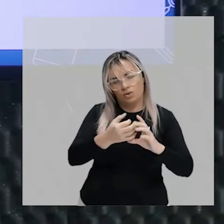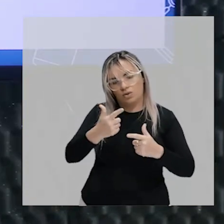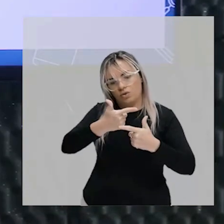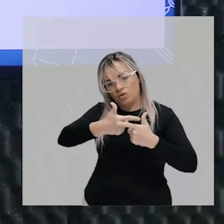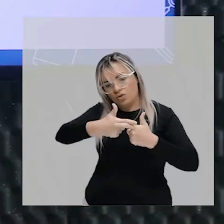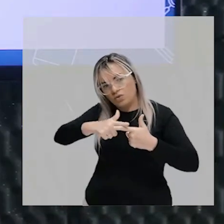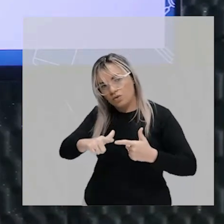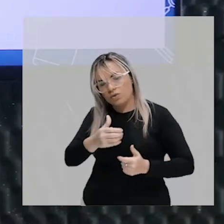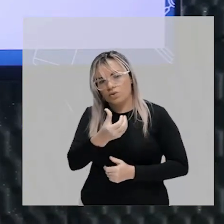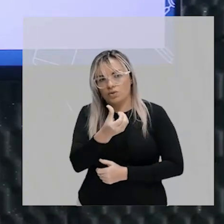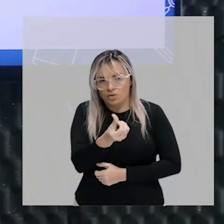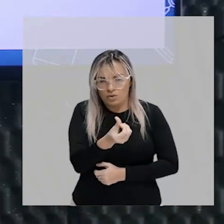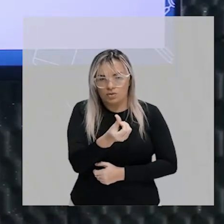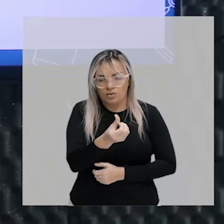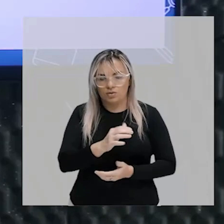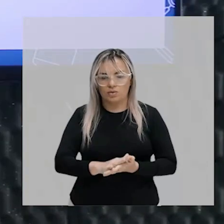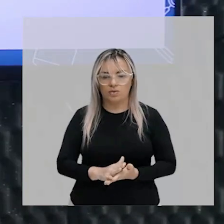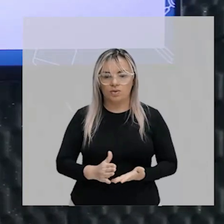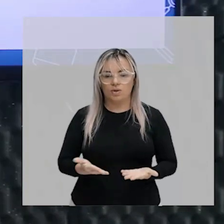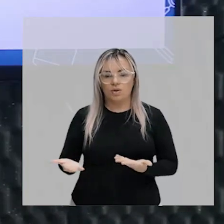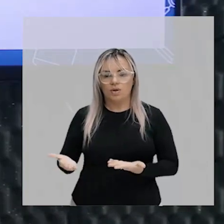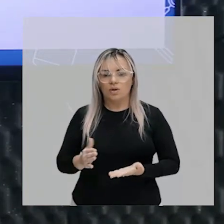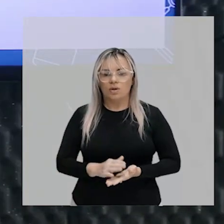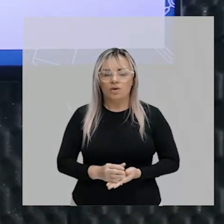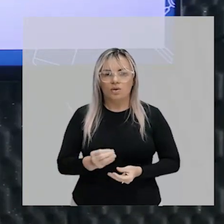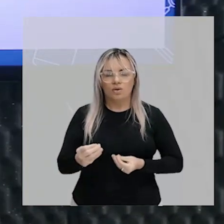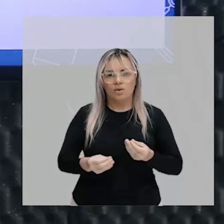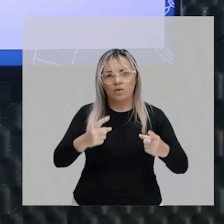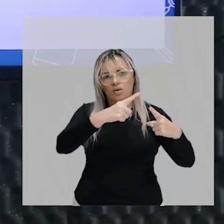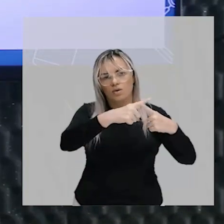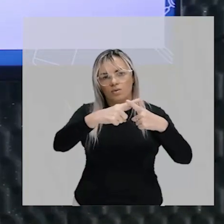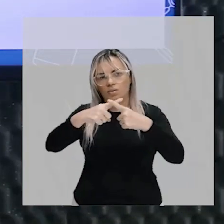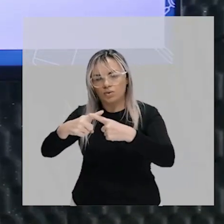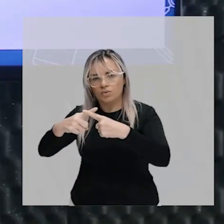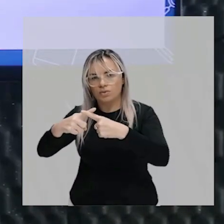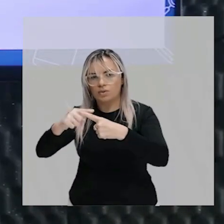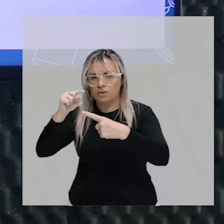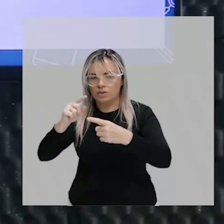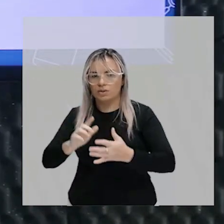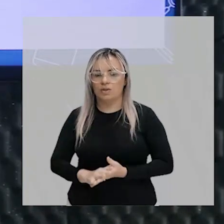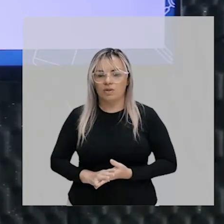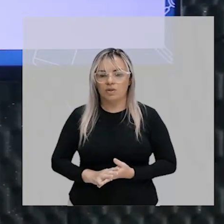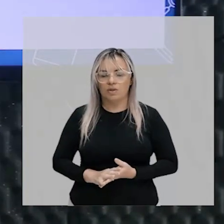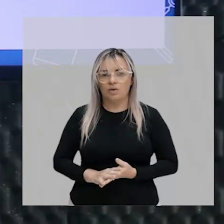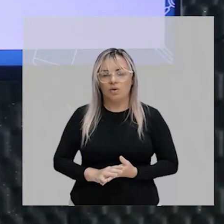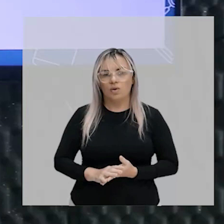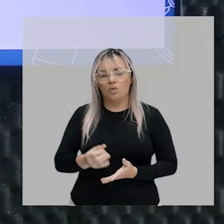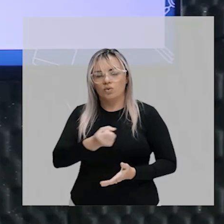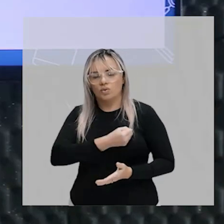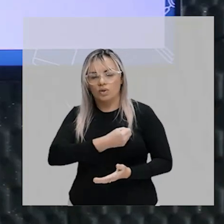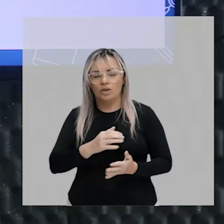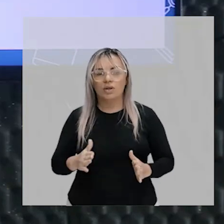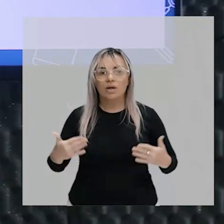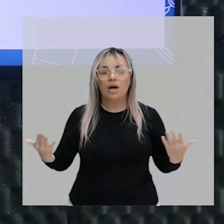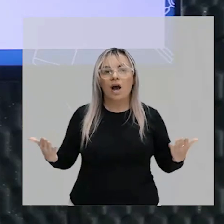de 6 Renata se há de múltiplo tu sai multiplicando a dos divisores o que que tu vai fazer